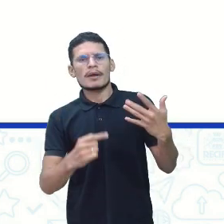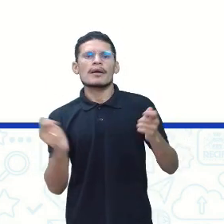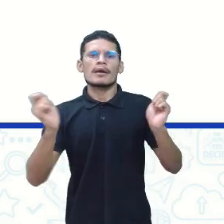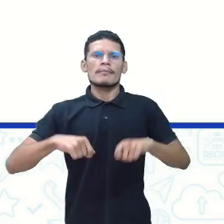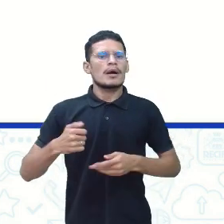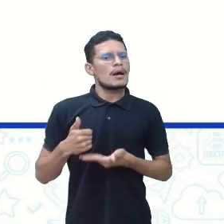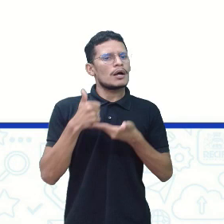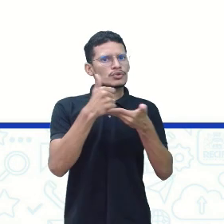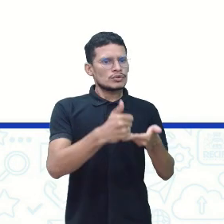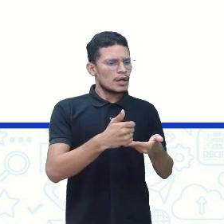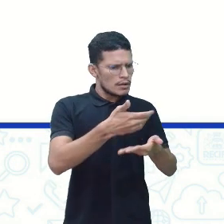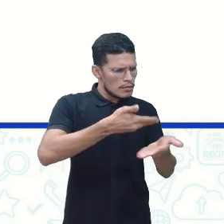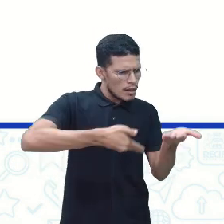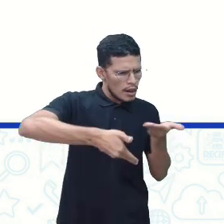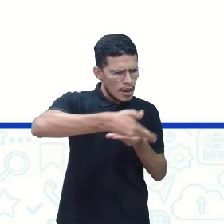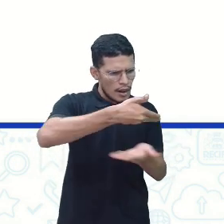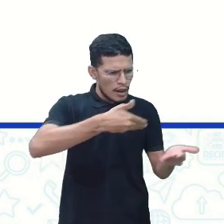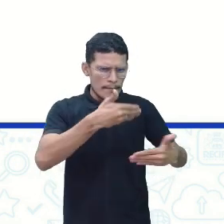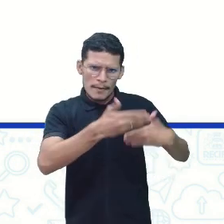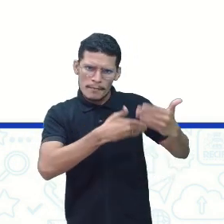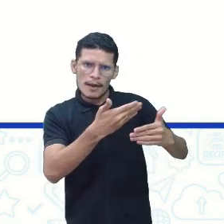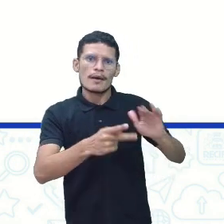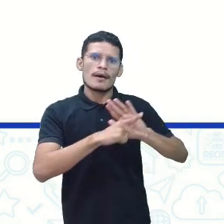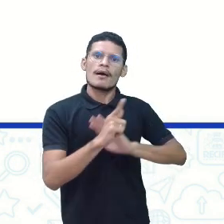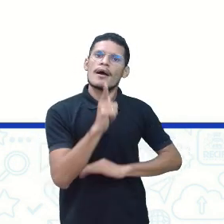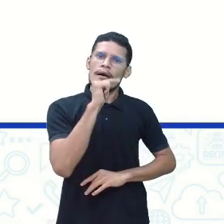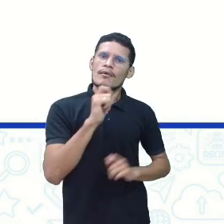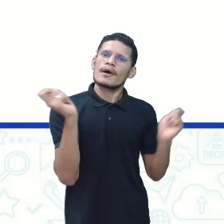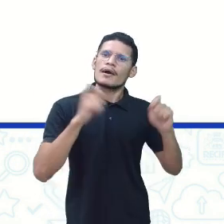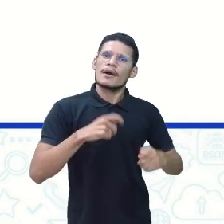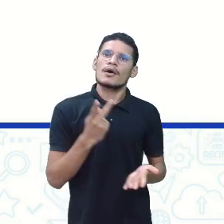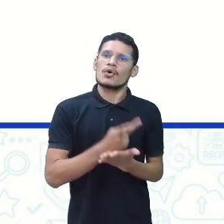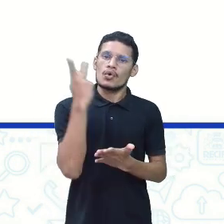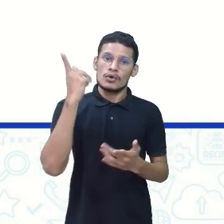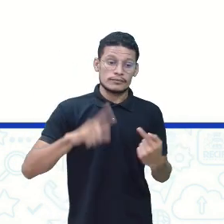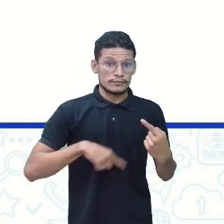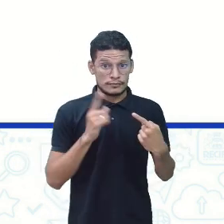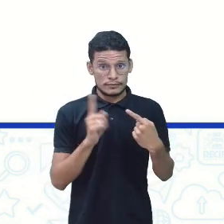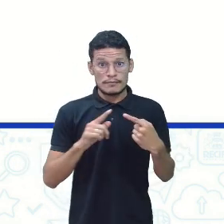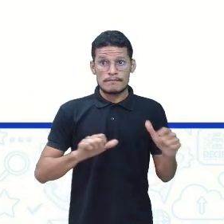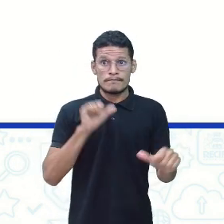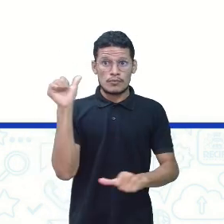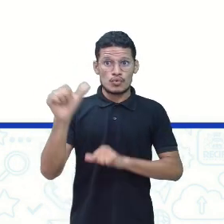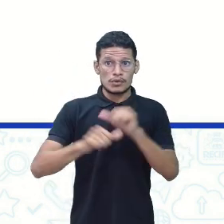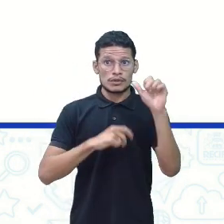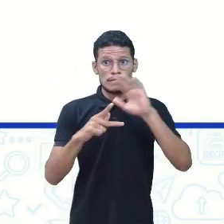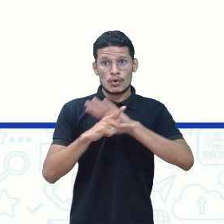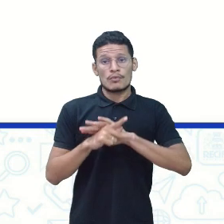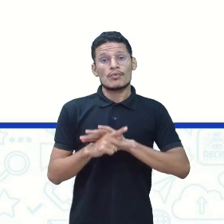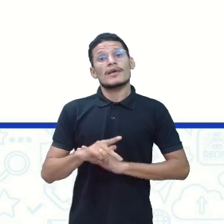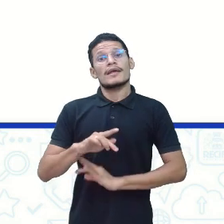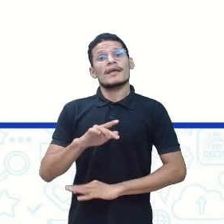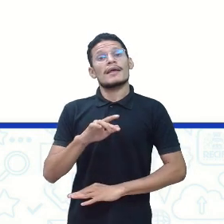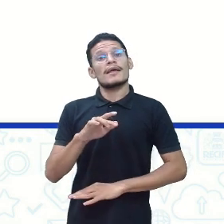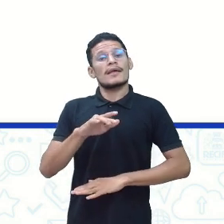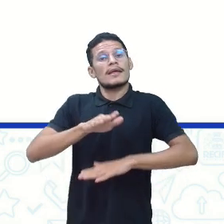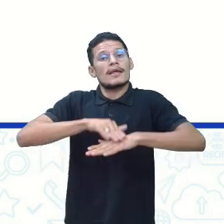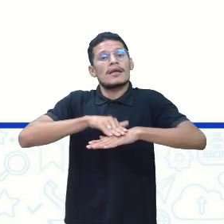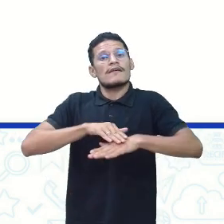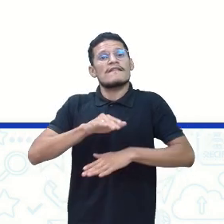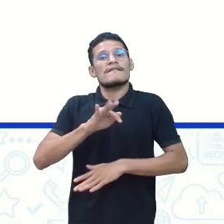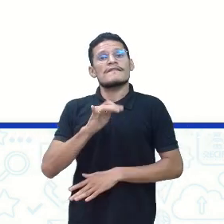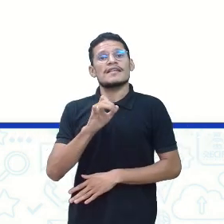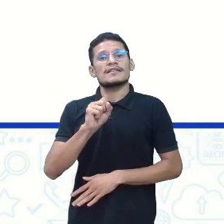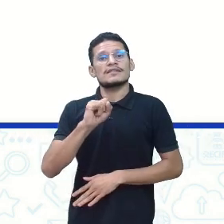contribuir para que o ciclo da água aconteça. O primeiro, mudanças de estados físicos. Então, é